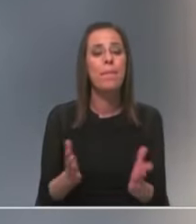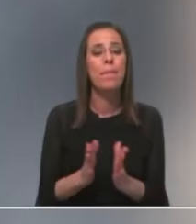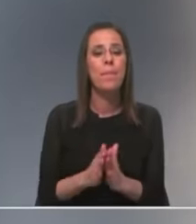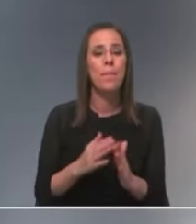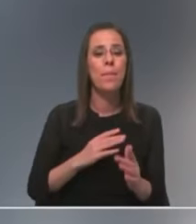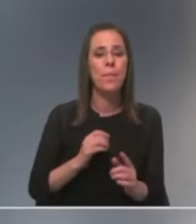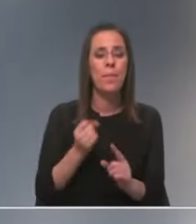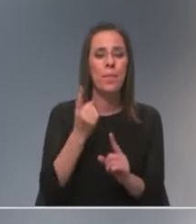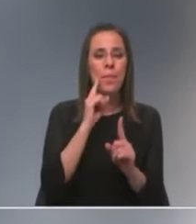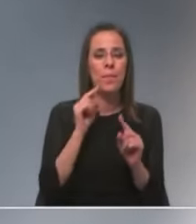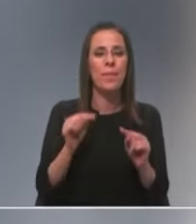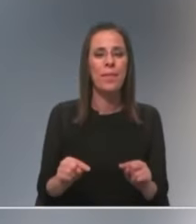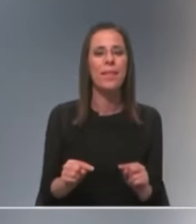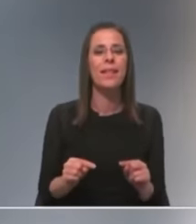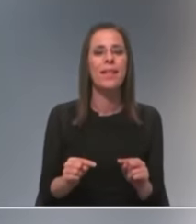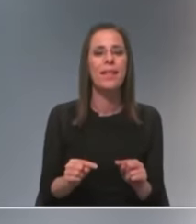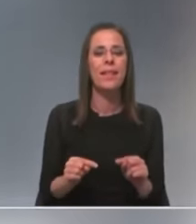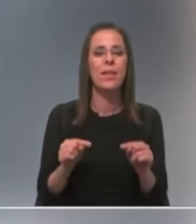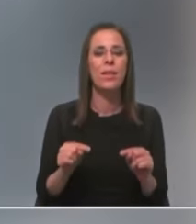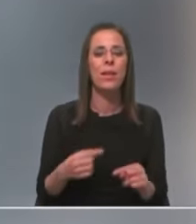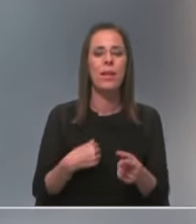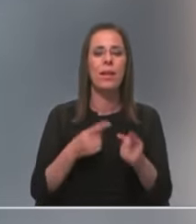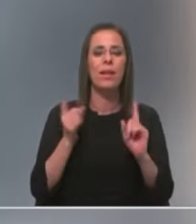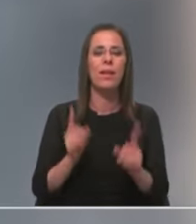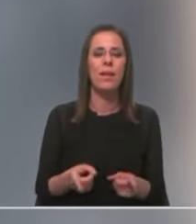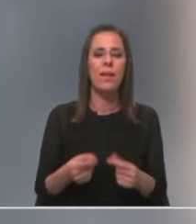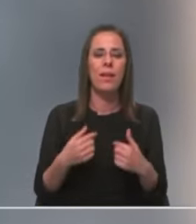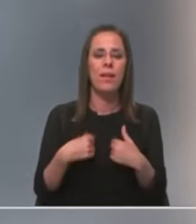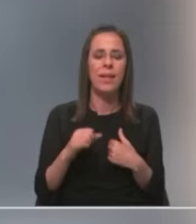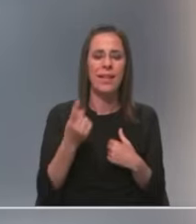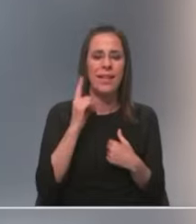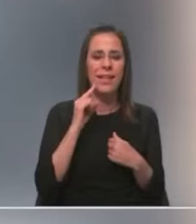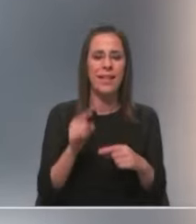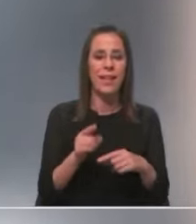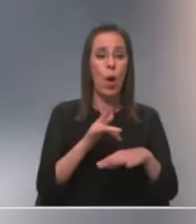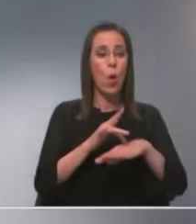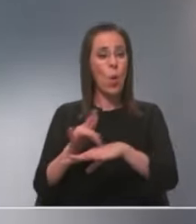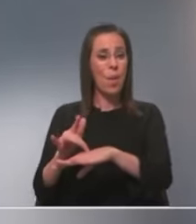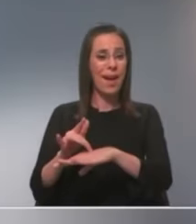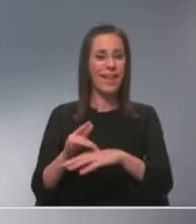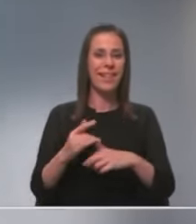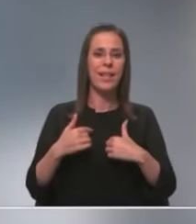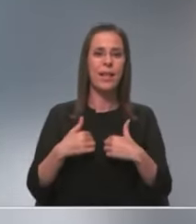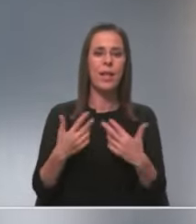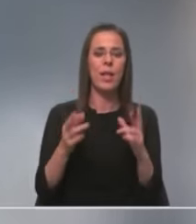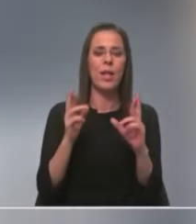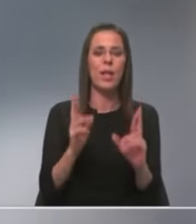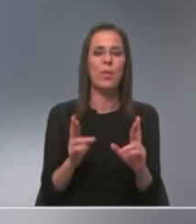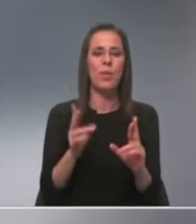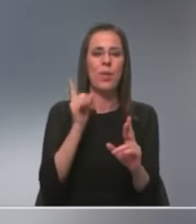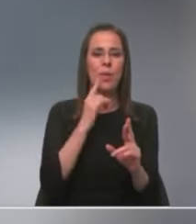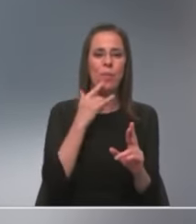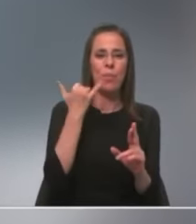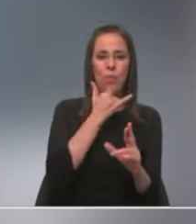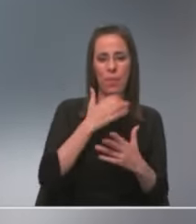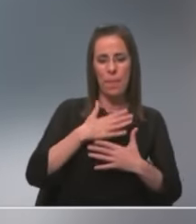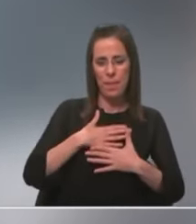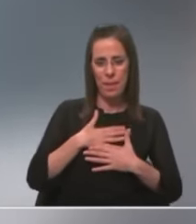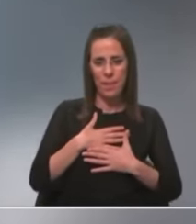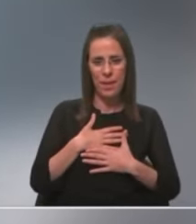Meu primeiro dia, hoje vou começar o meu primeiro dia na Uber e espero que seja um dia muito feliz para